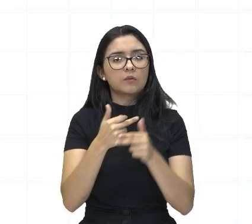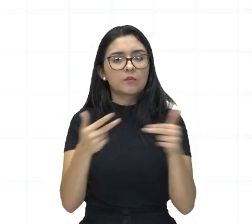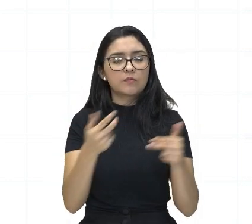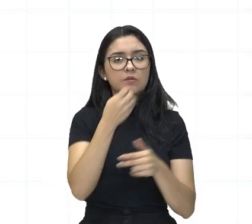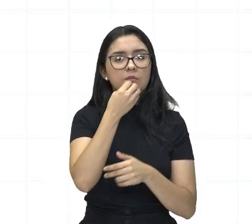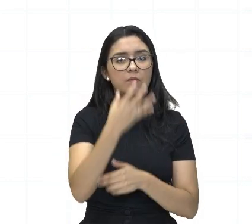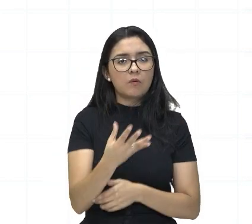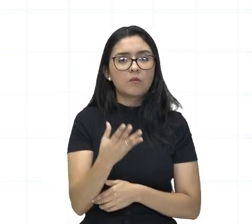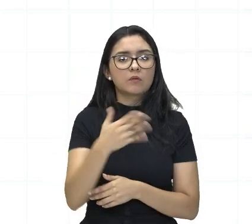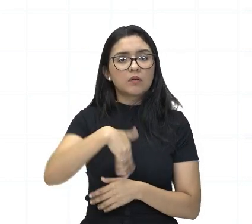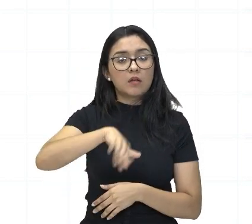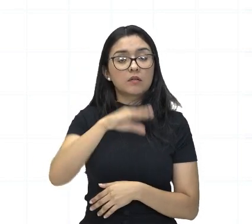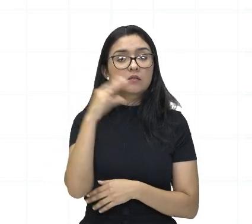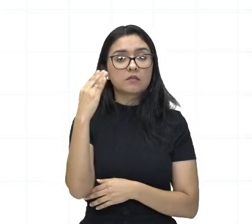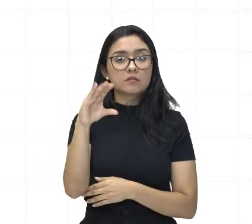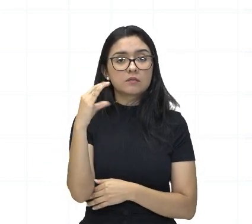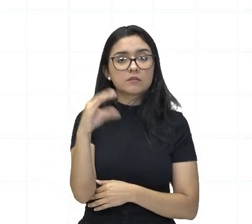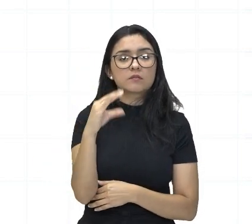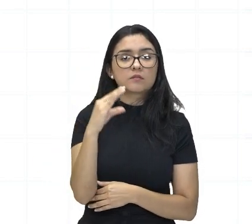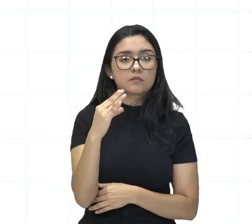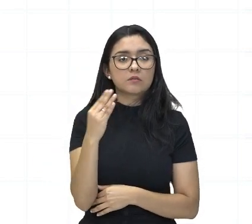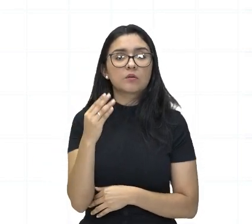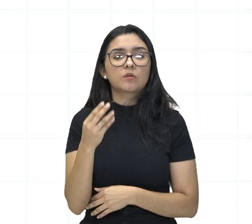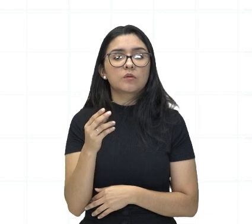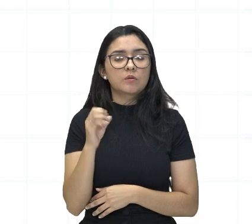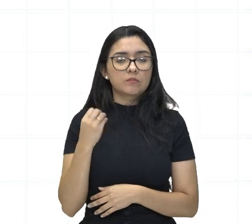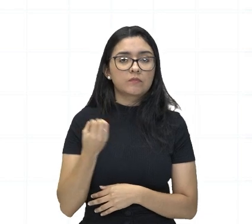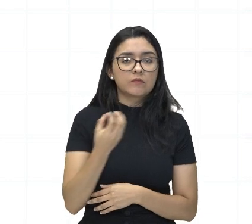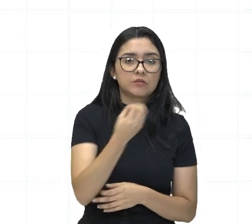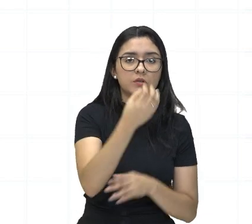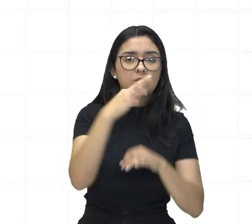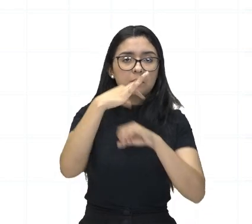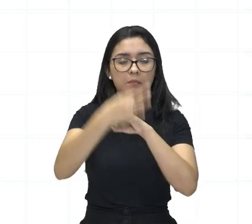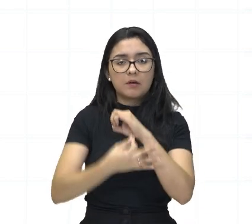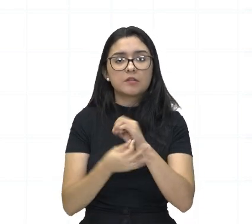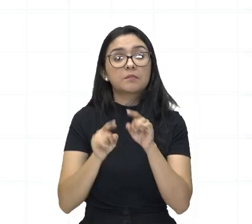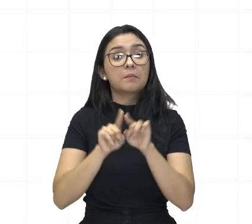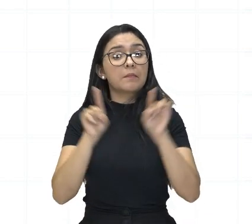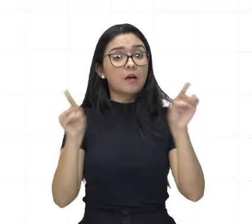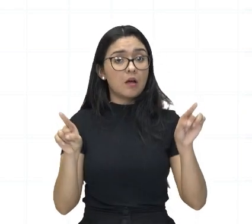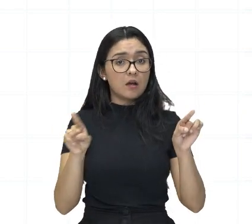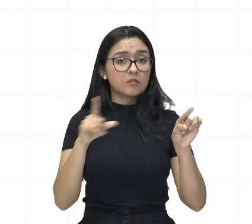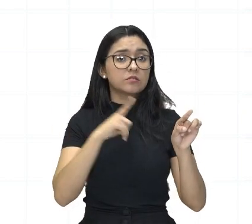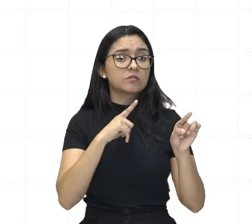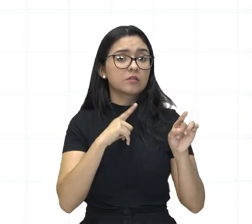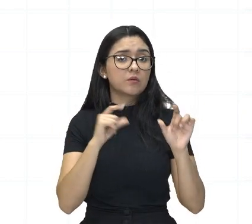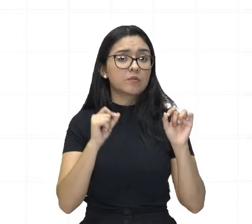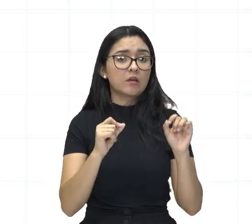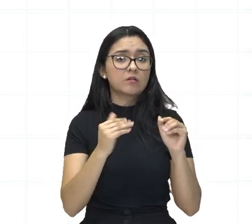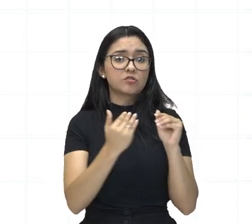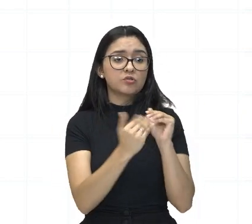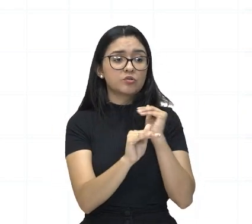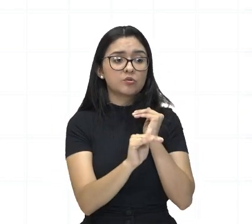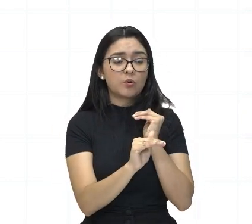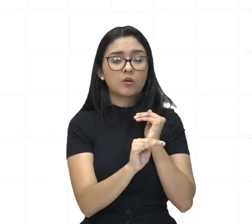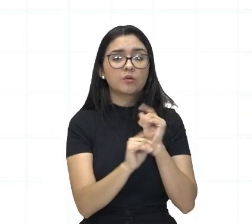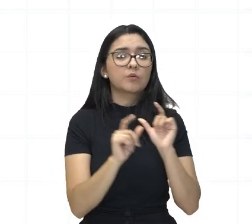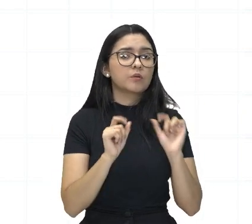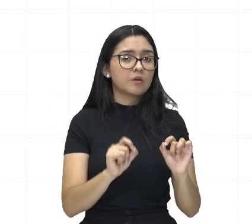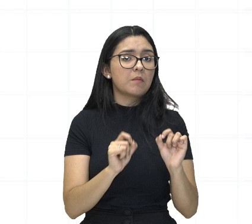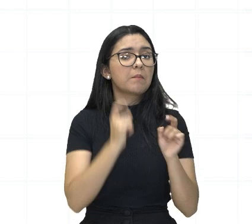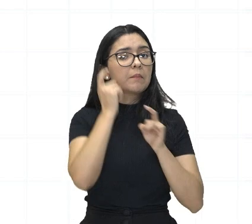ciência pode trazer com essa exploração e também aí marca o posicionamento dela, expressando